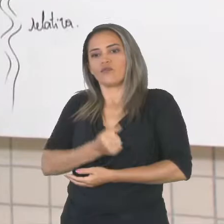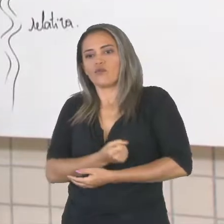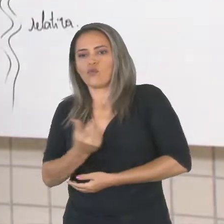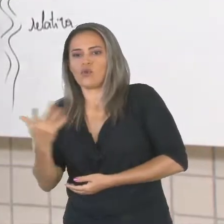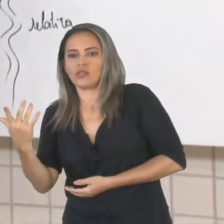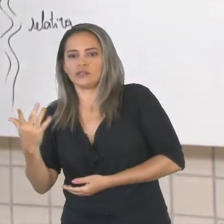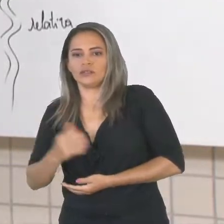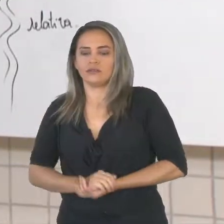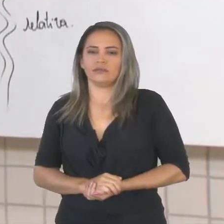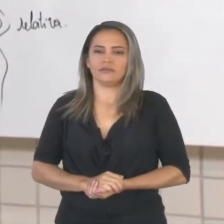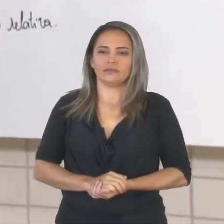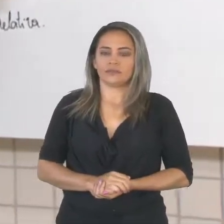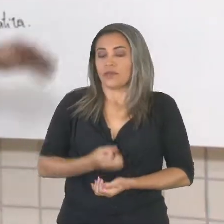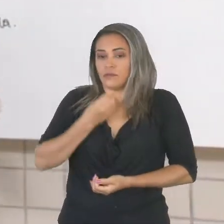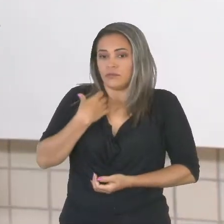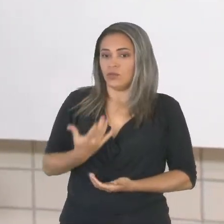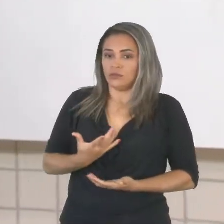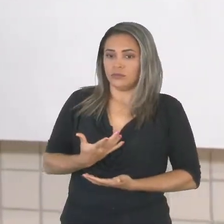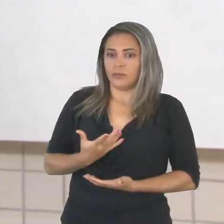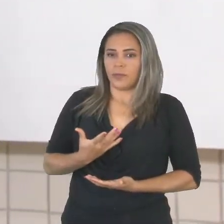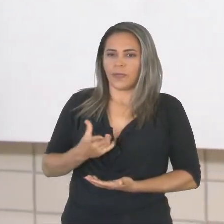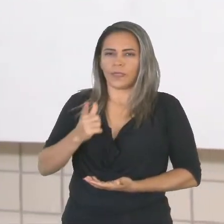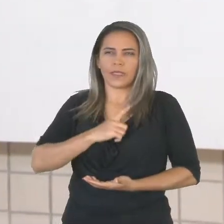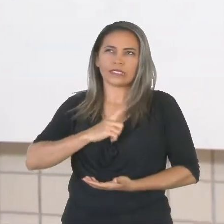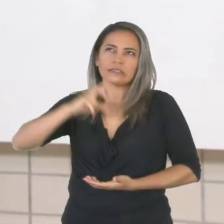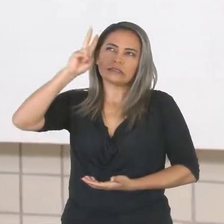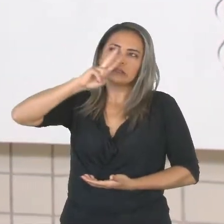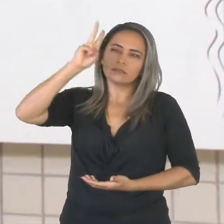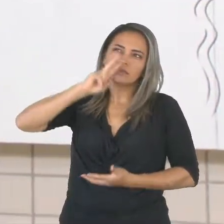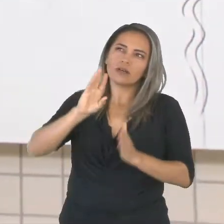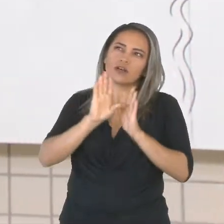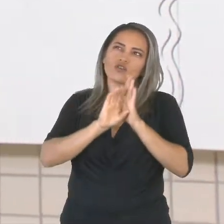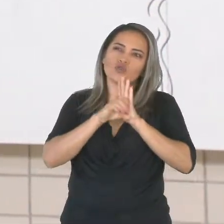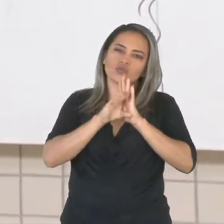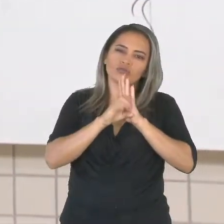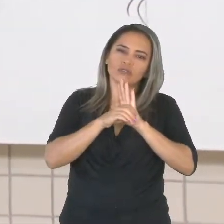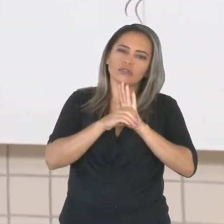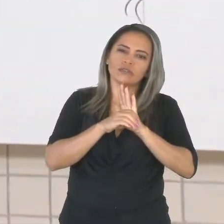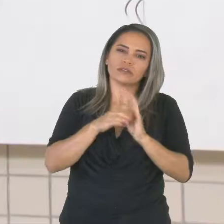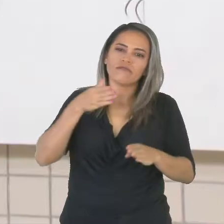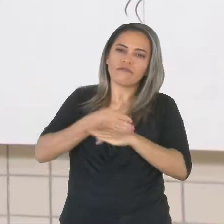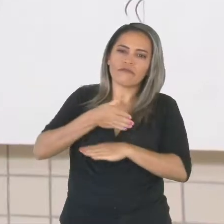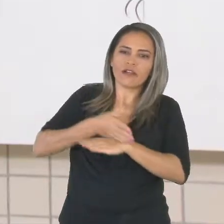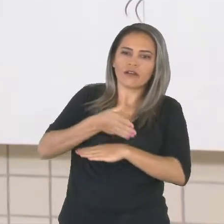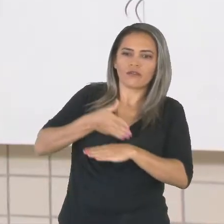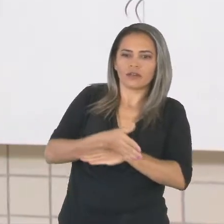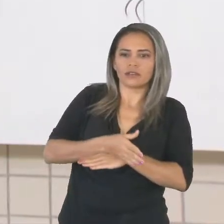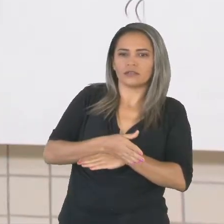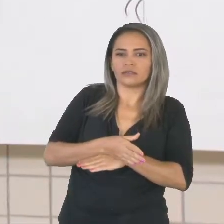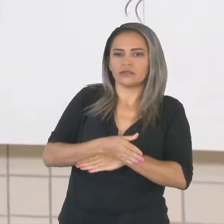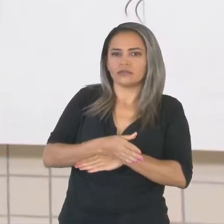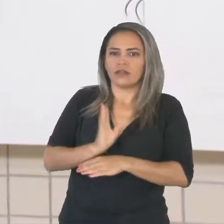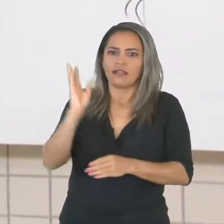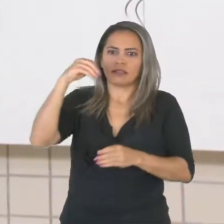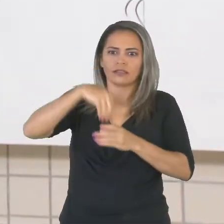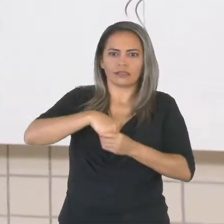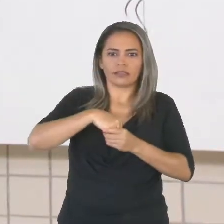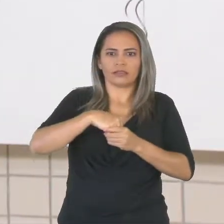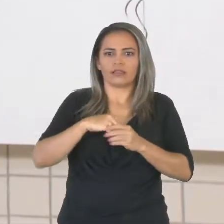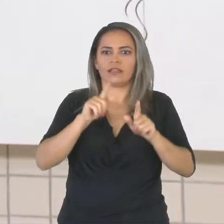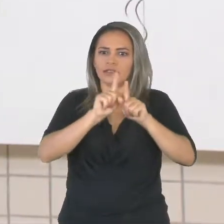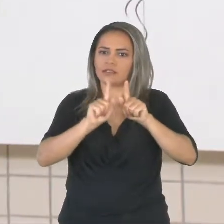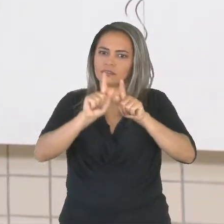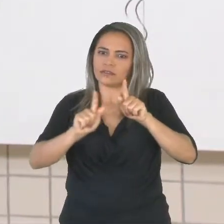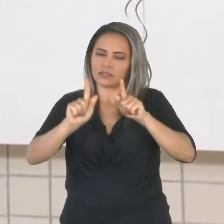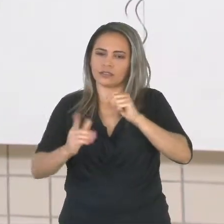beleza? Bom, nós ainda temos que lembrar do conceito de frequência. Frequência, dentro da estatística básica,